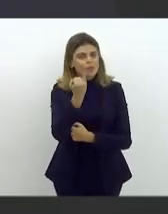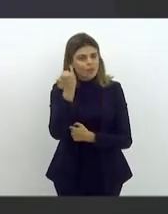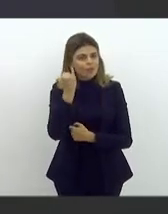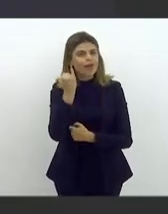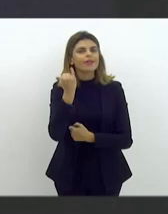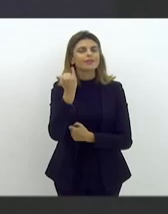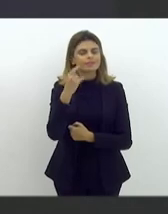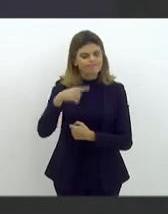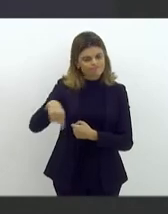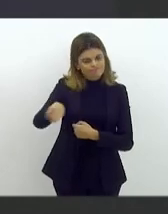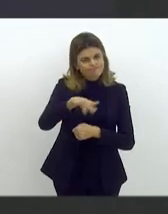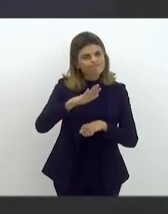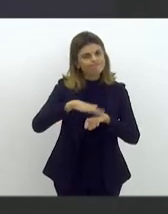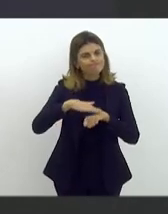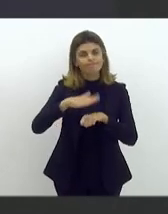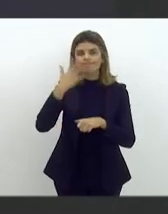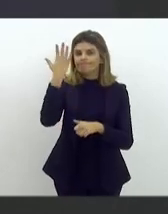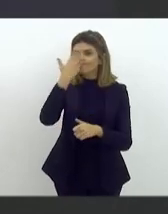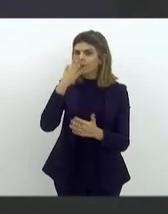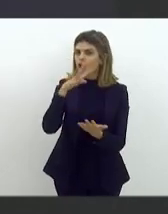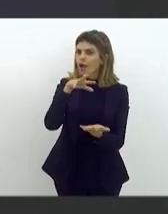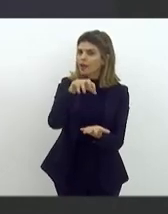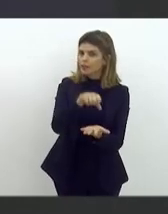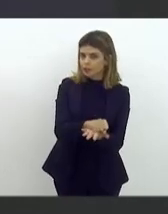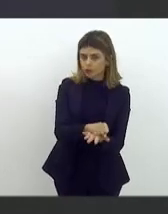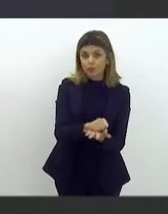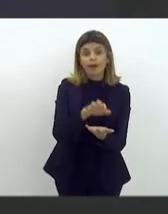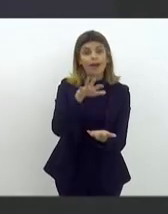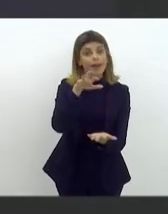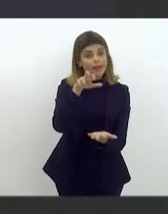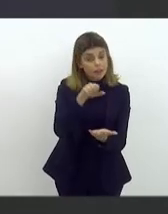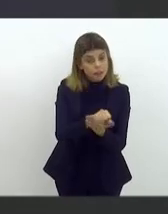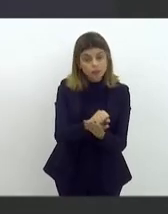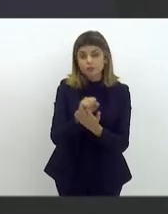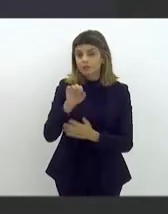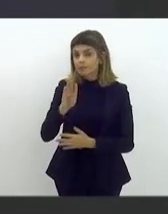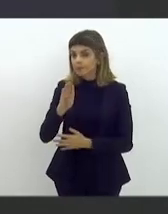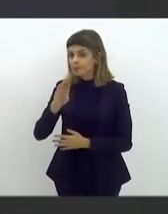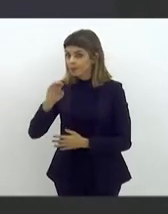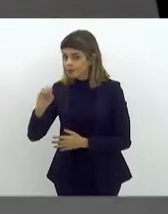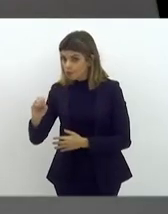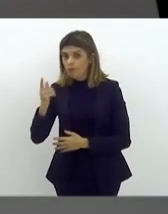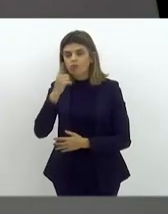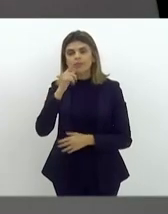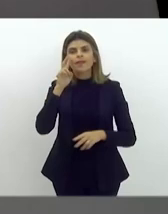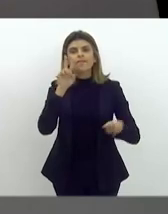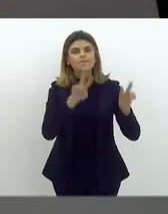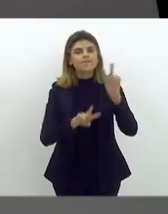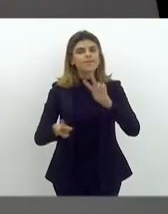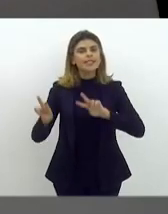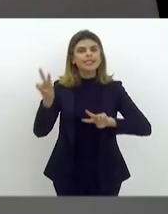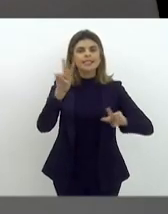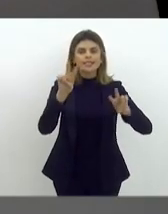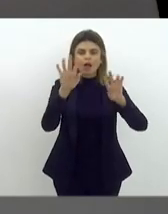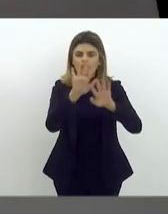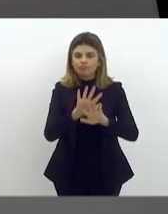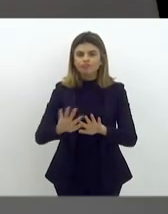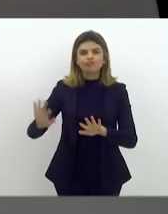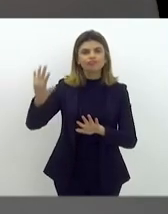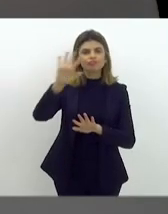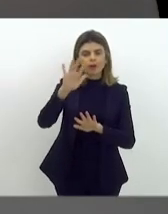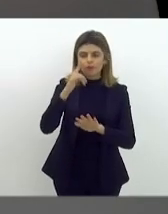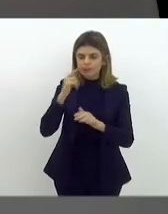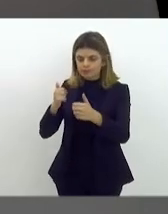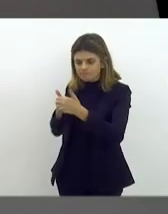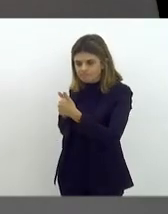é a importância do registro da confecção do registro de ocorrência para que a gente tenha uma visão é mais